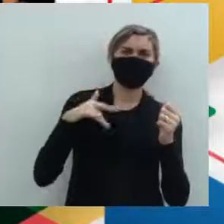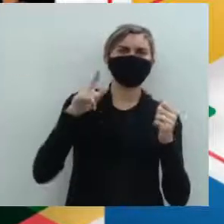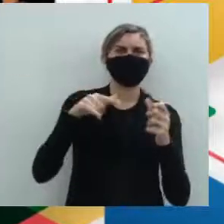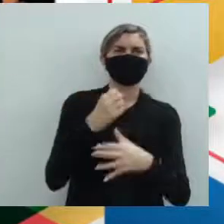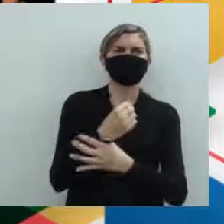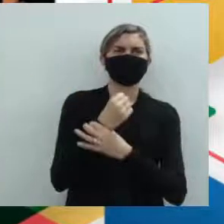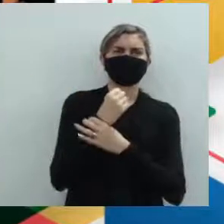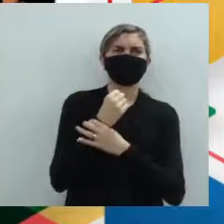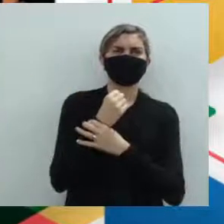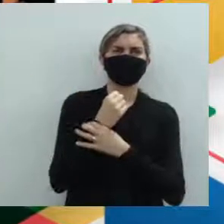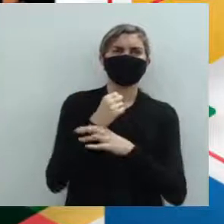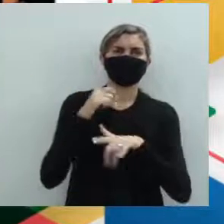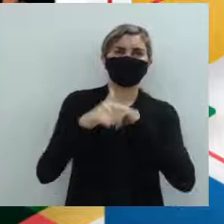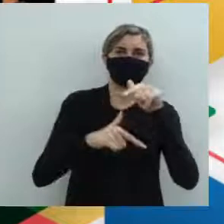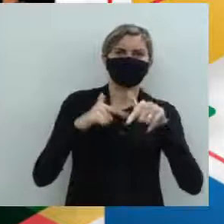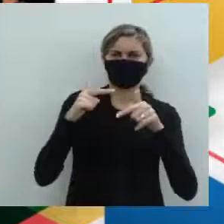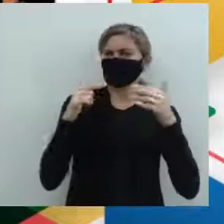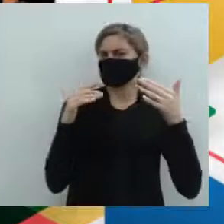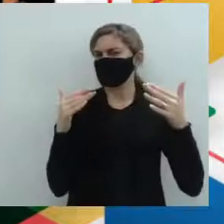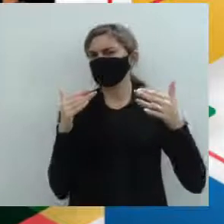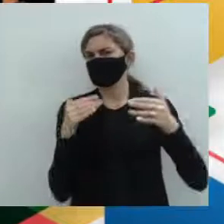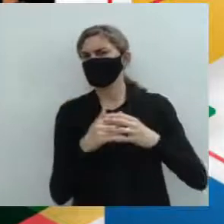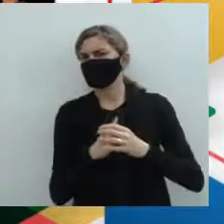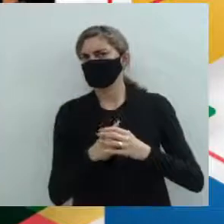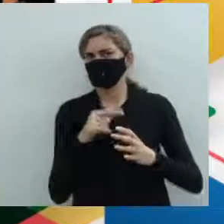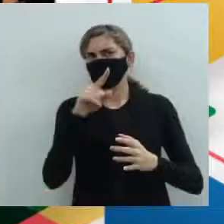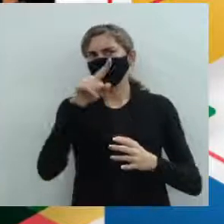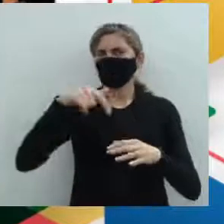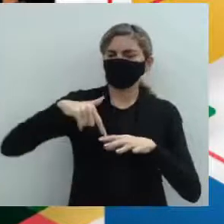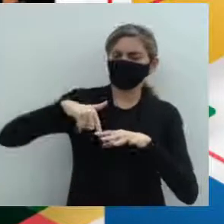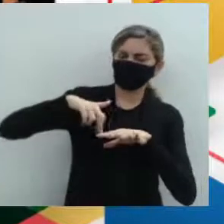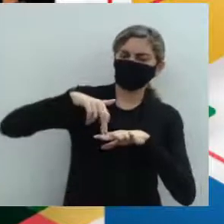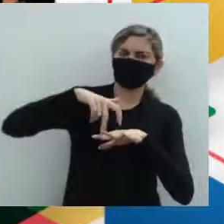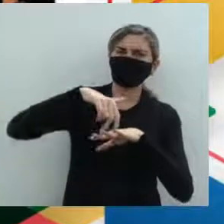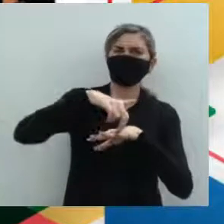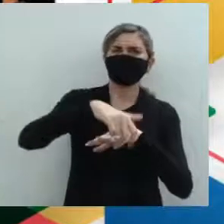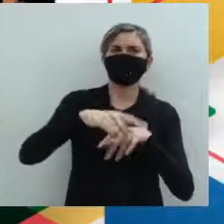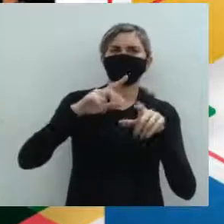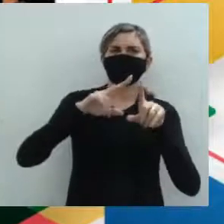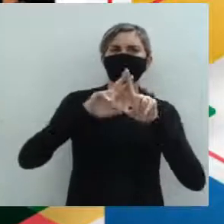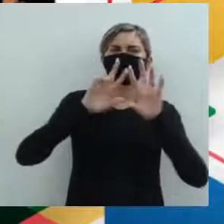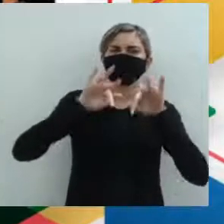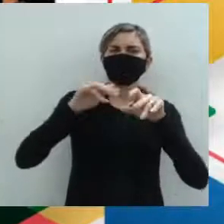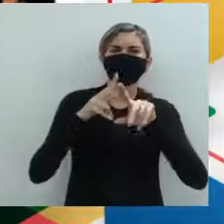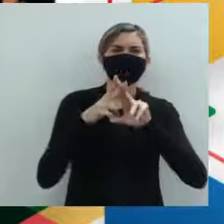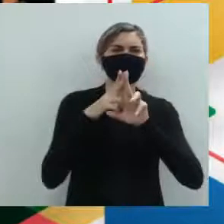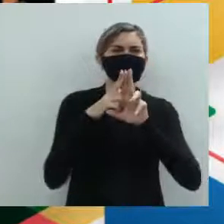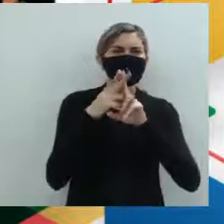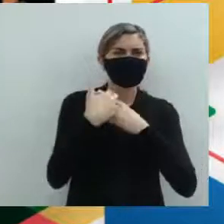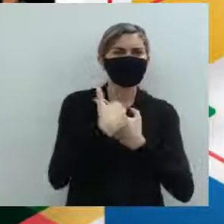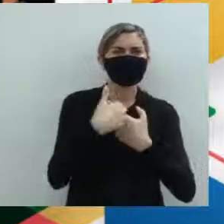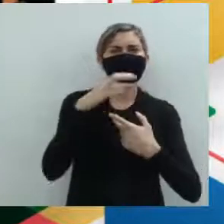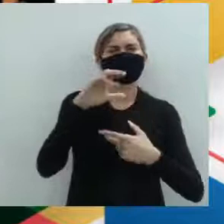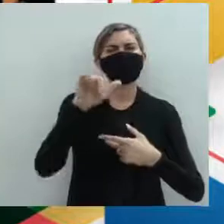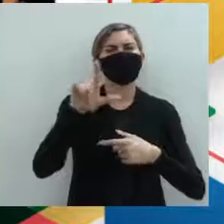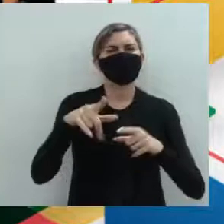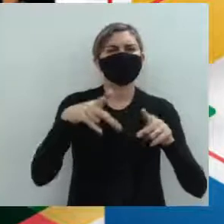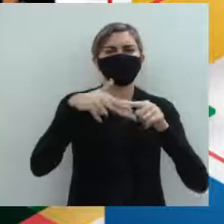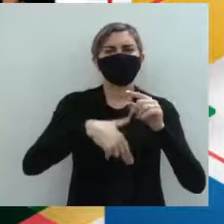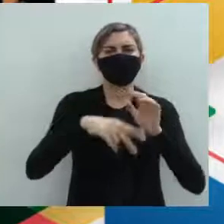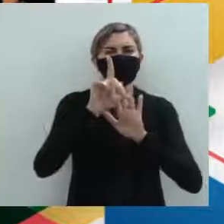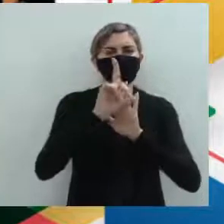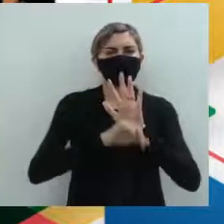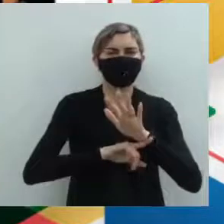e o trabalhador do outro lado, né? Olha só a ponte, o fim do SUS, retrocessos, fim da CLT, corte de